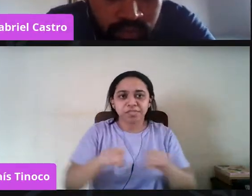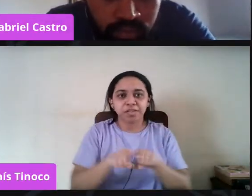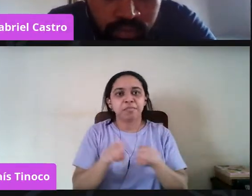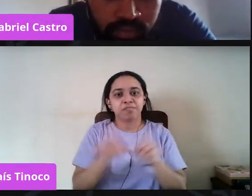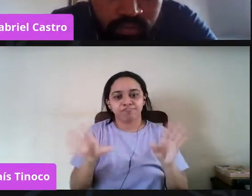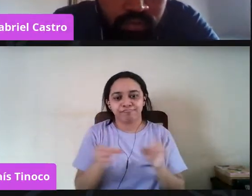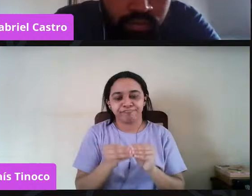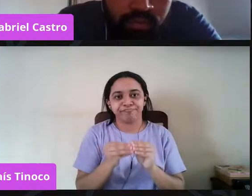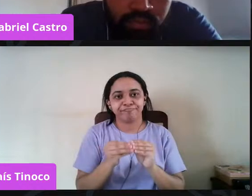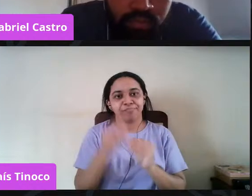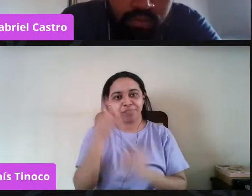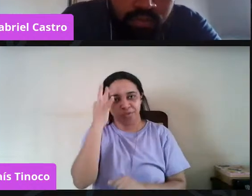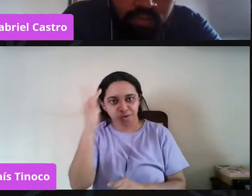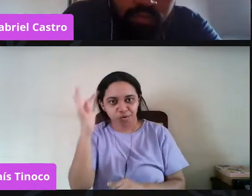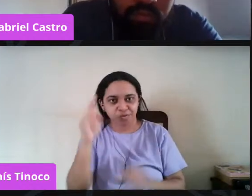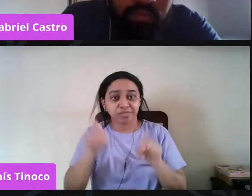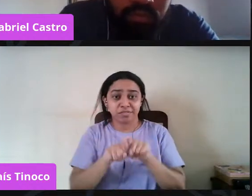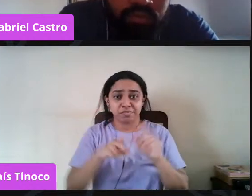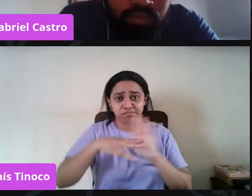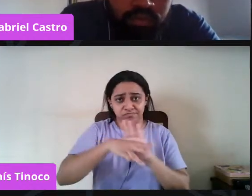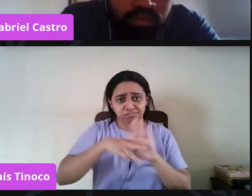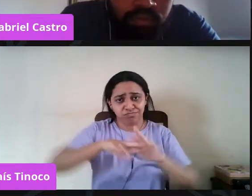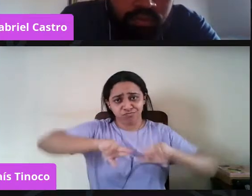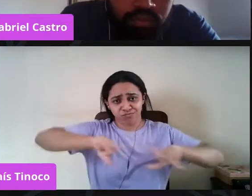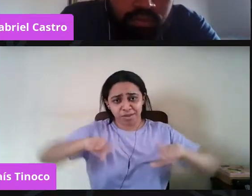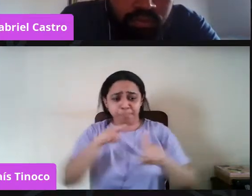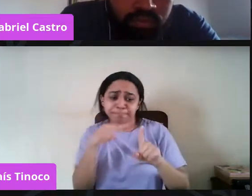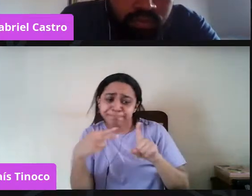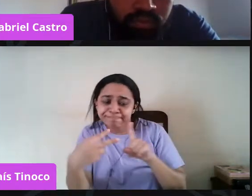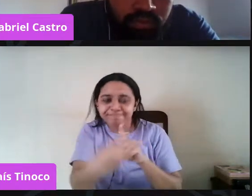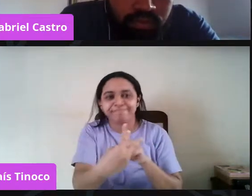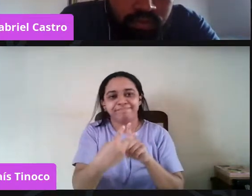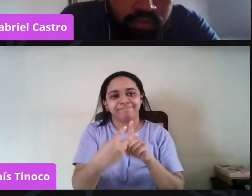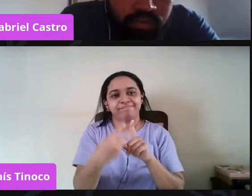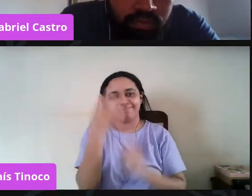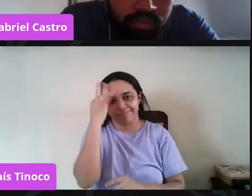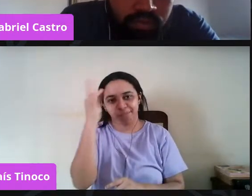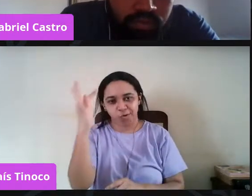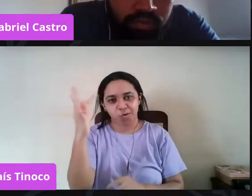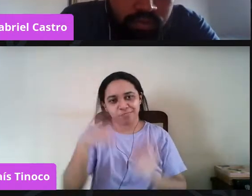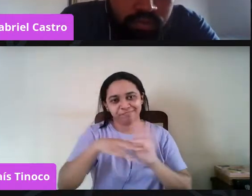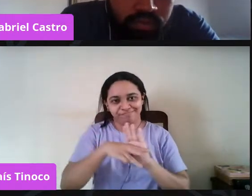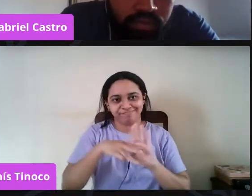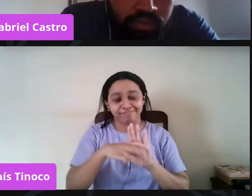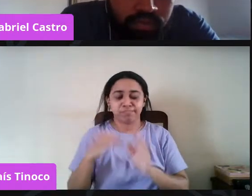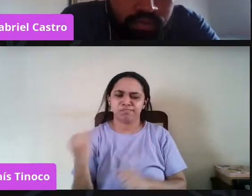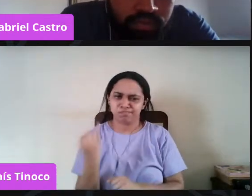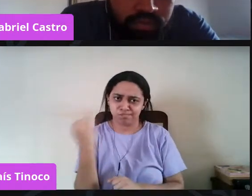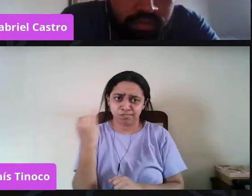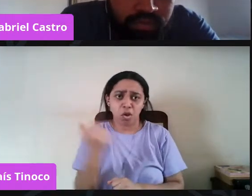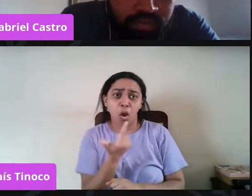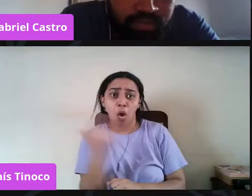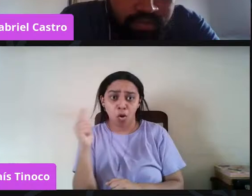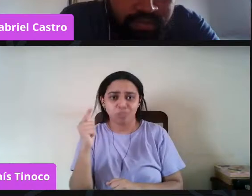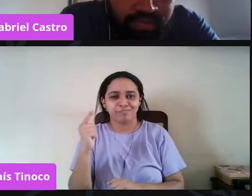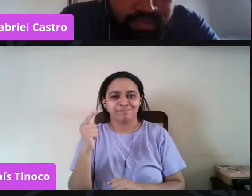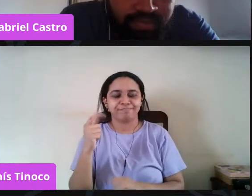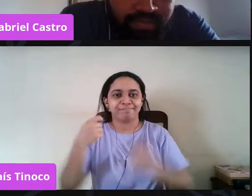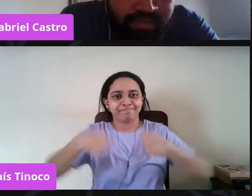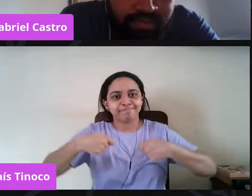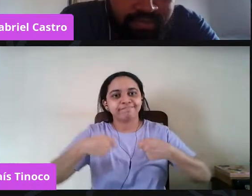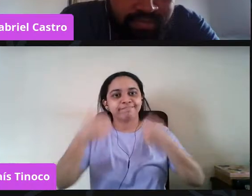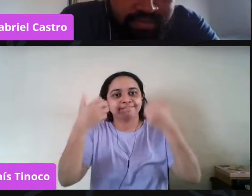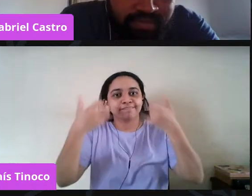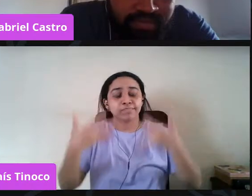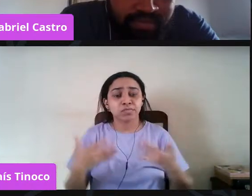a partir de diferentes perspectivas teóricas, né, então acho que isso é muito importante, né. E um outro ponto, eu acho assim, que é entender que